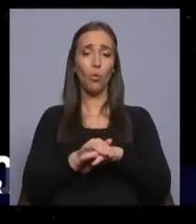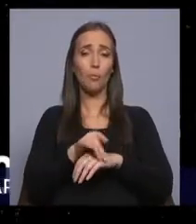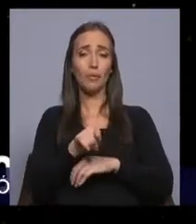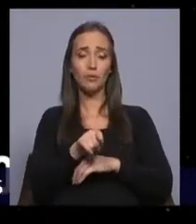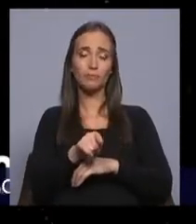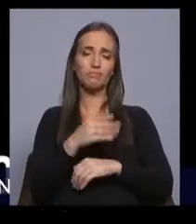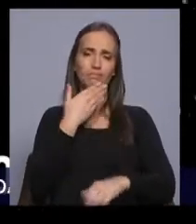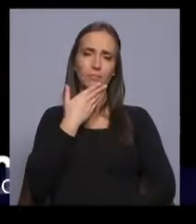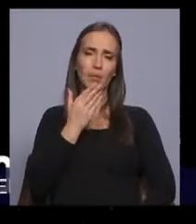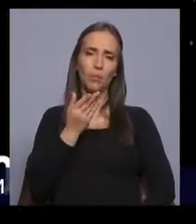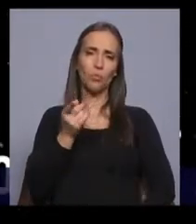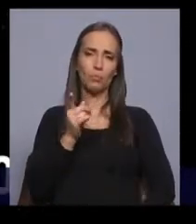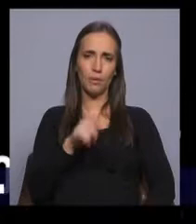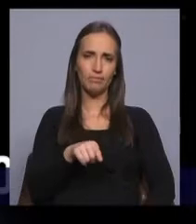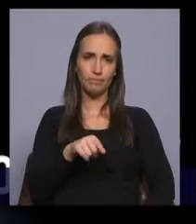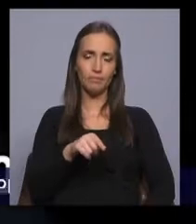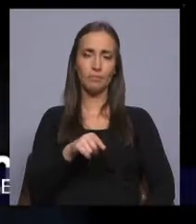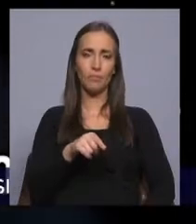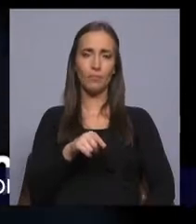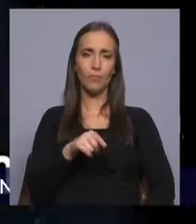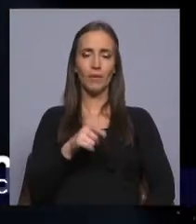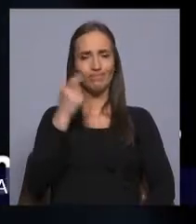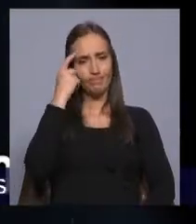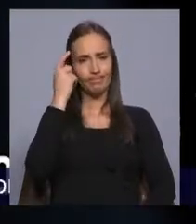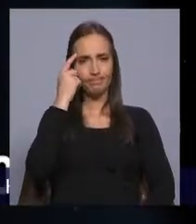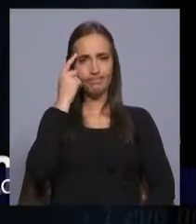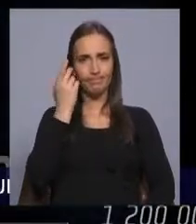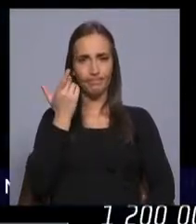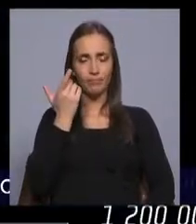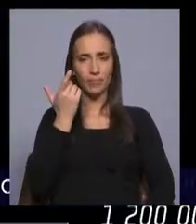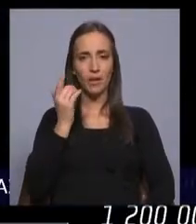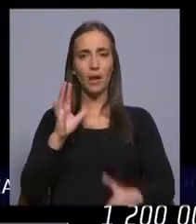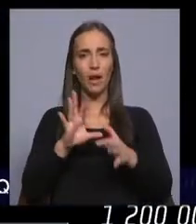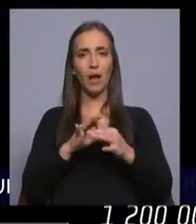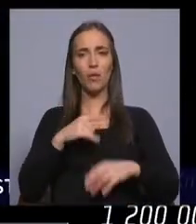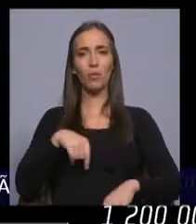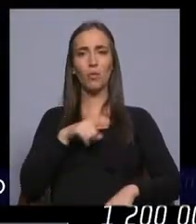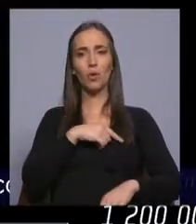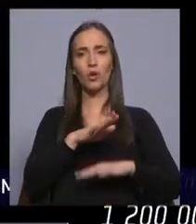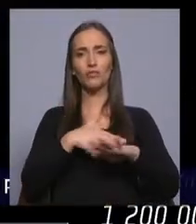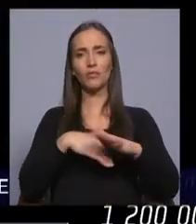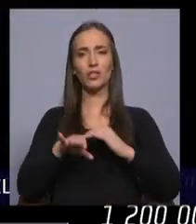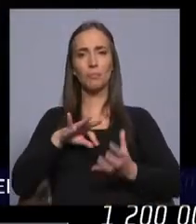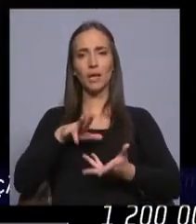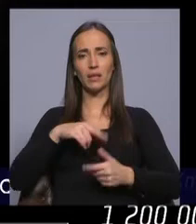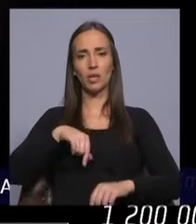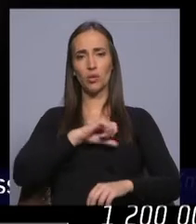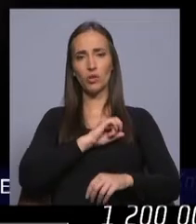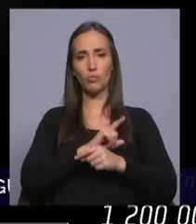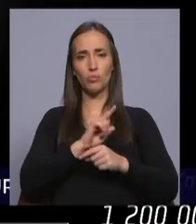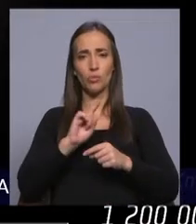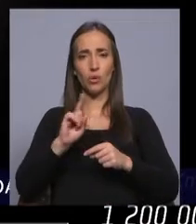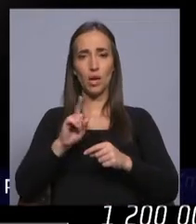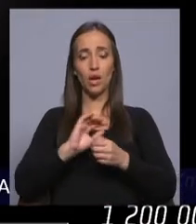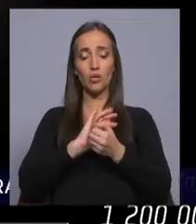apelo para que tenhamos juízo, digamos assim, sobre aquilo que estamos a fazer no nosso planeta, porque não só estamos a afetar a superfície,